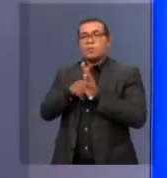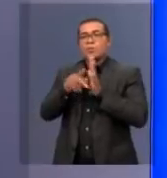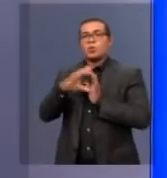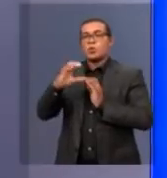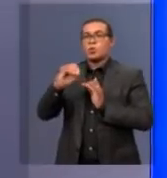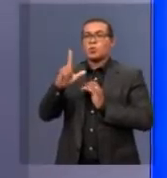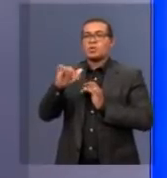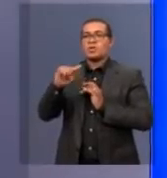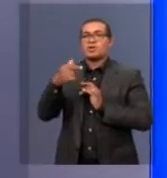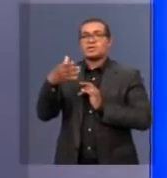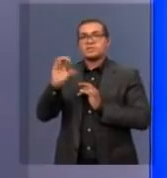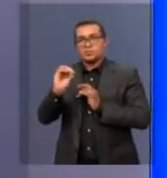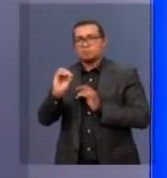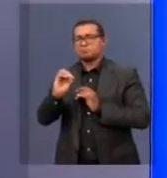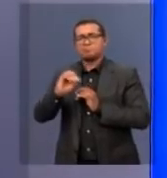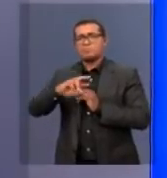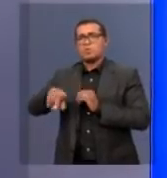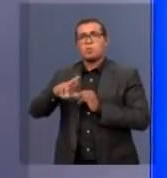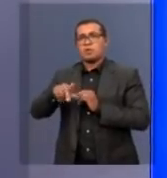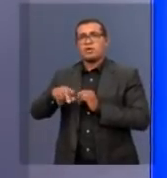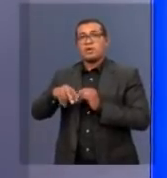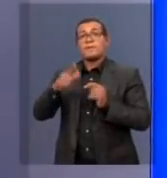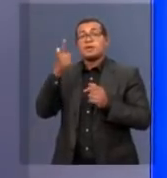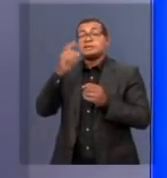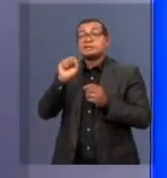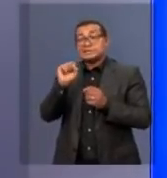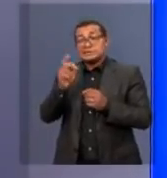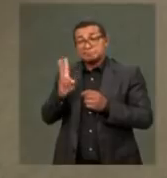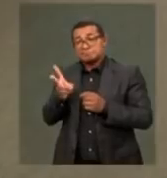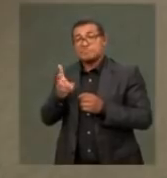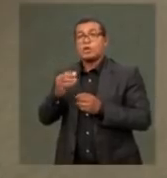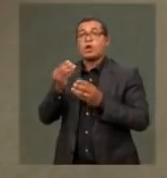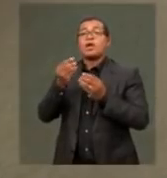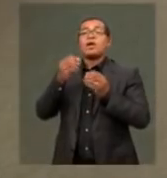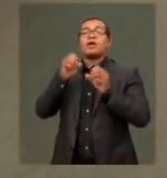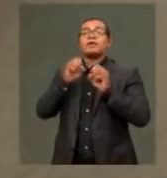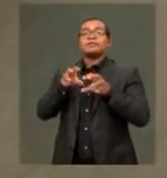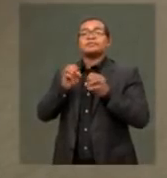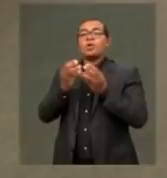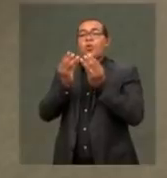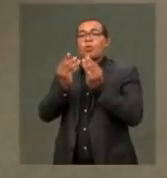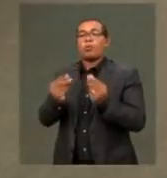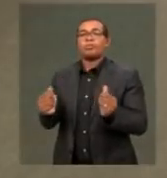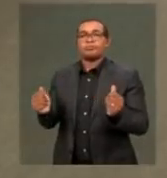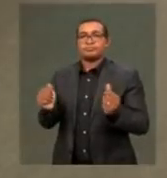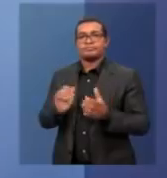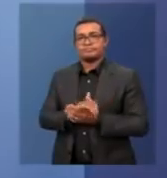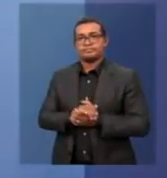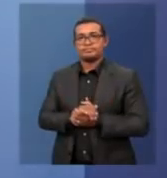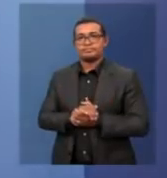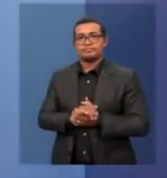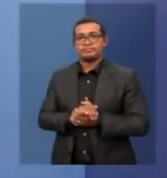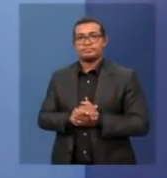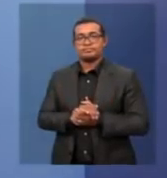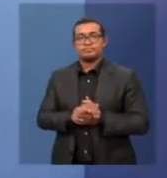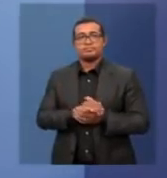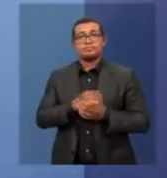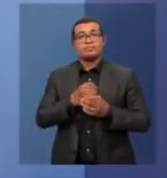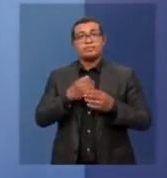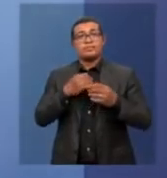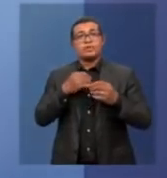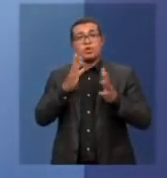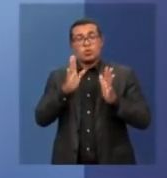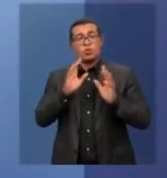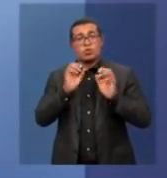problema aí sim acaba caindo na qualidade do ensino faltou ali dão assim os